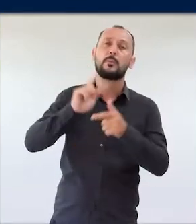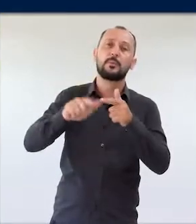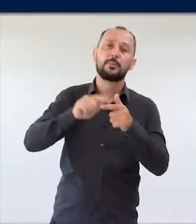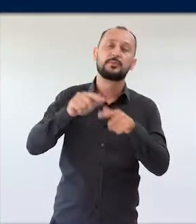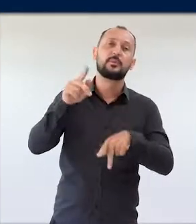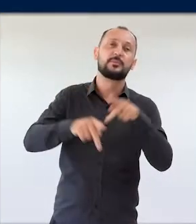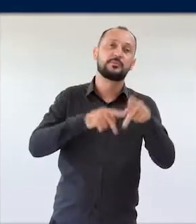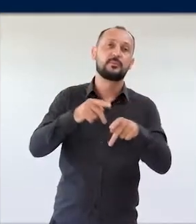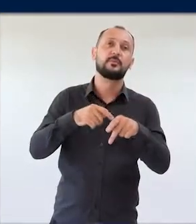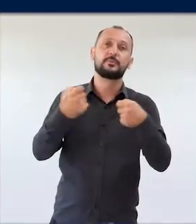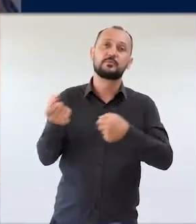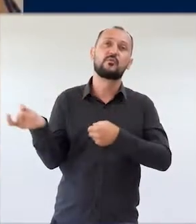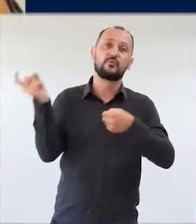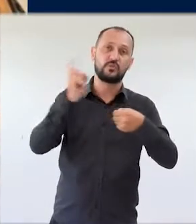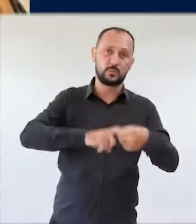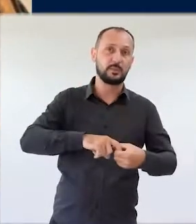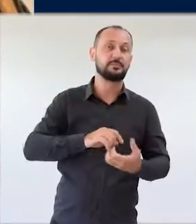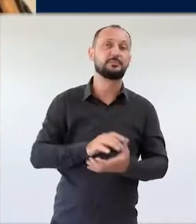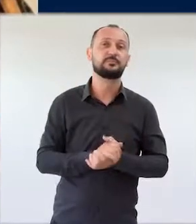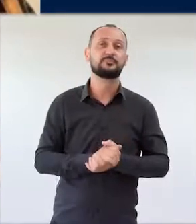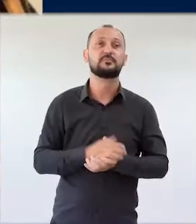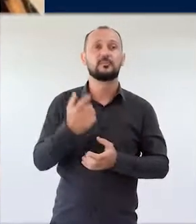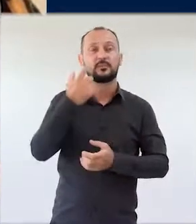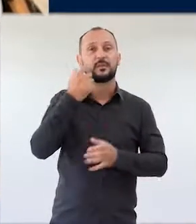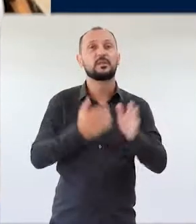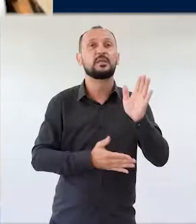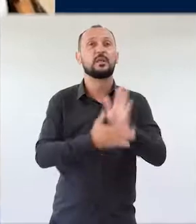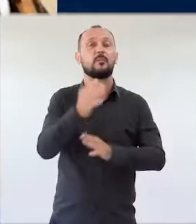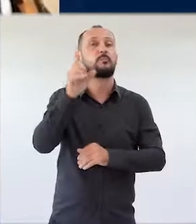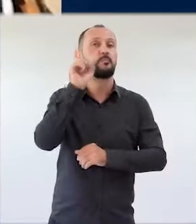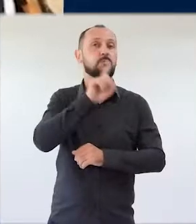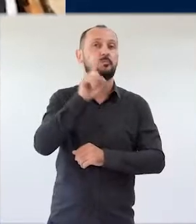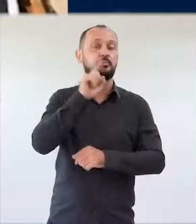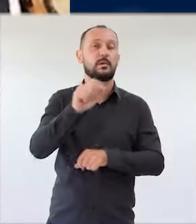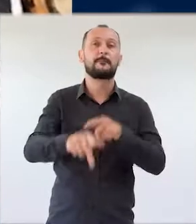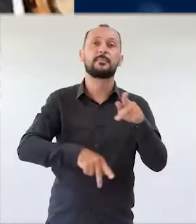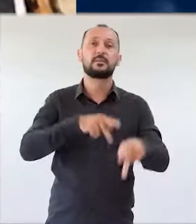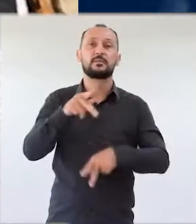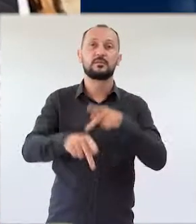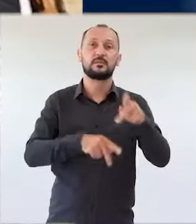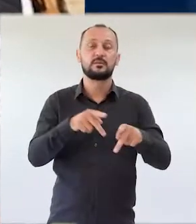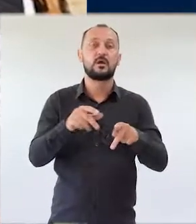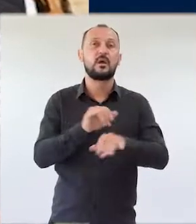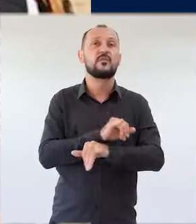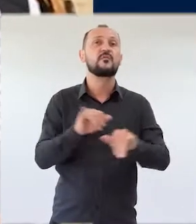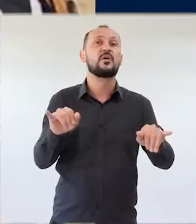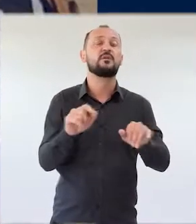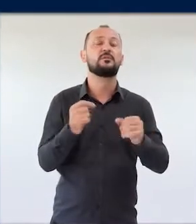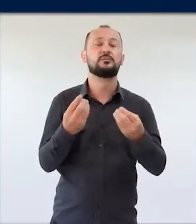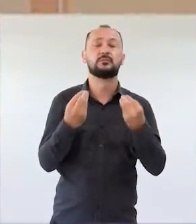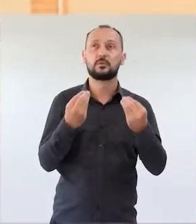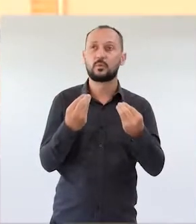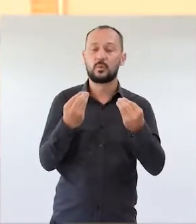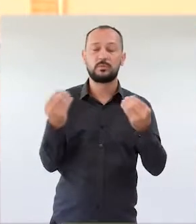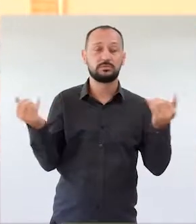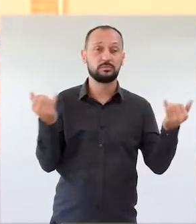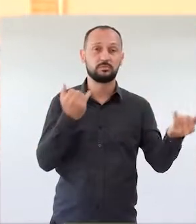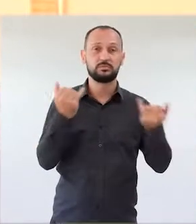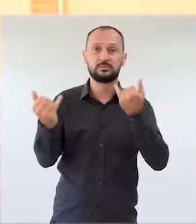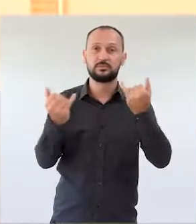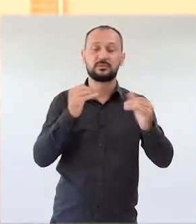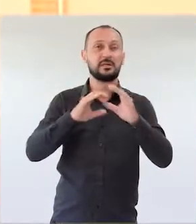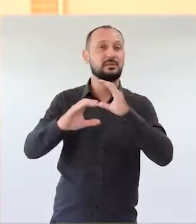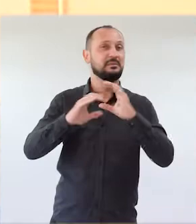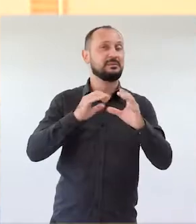Aí teve problema com a bicicleta dele e teve que voltar. Ele queria chegar aos Estados Unidos pedalando. Troca de informação, viu? Troca